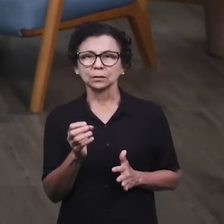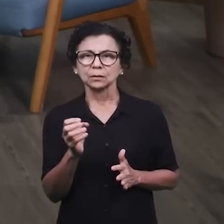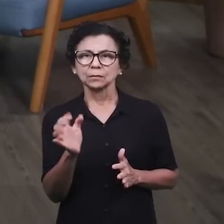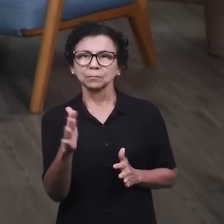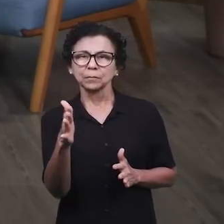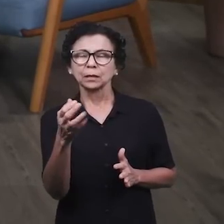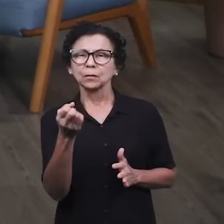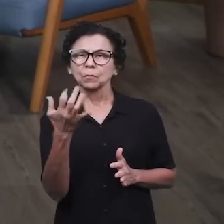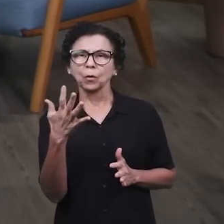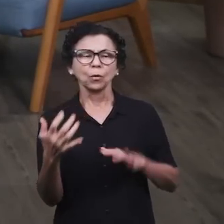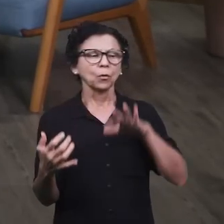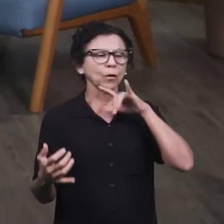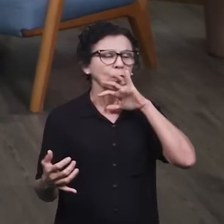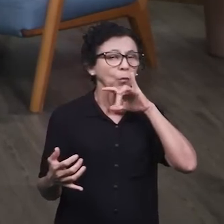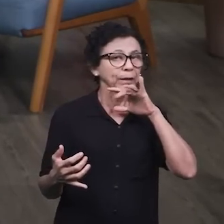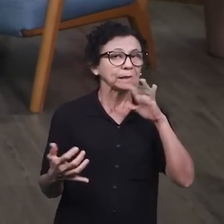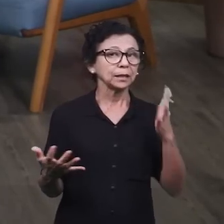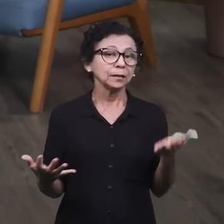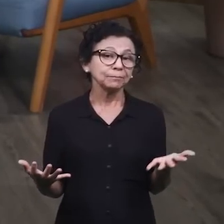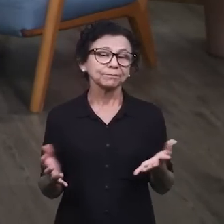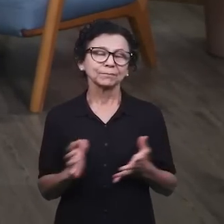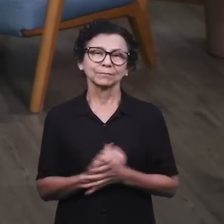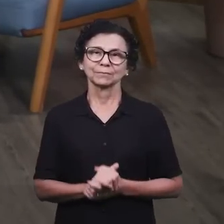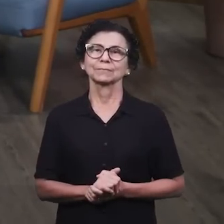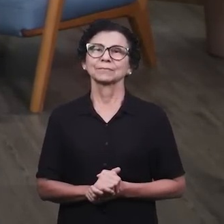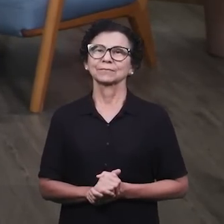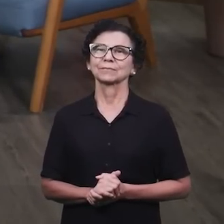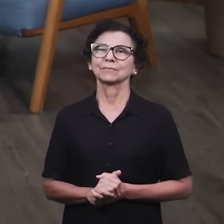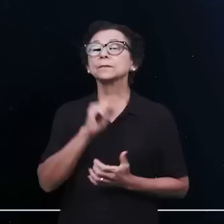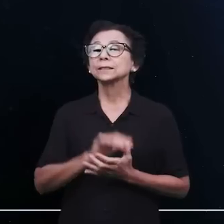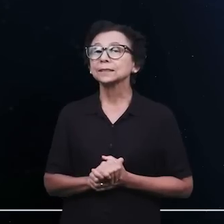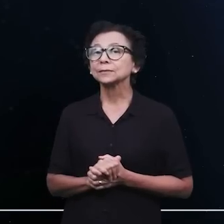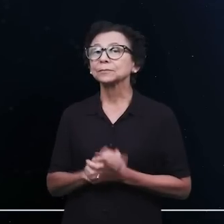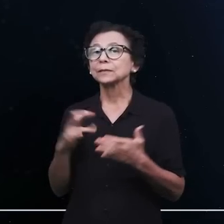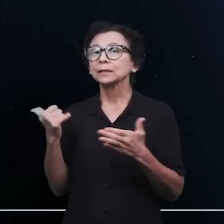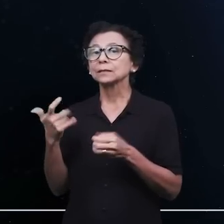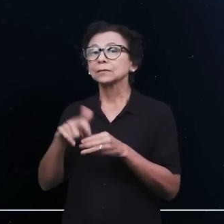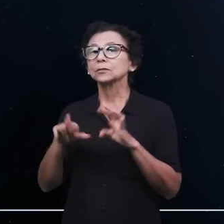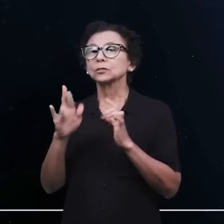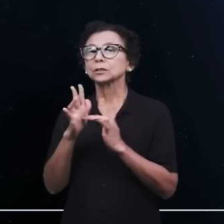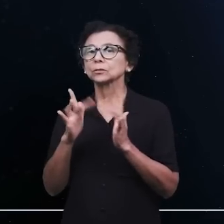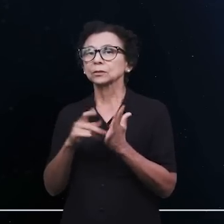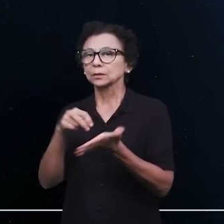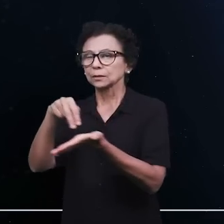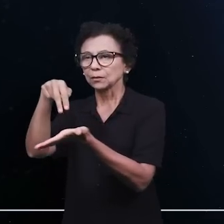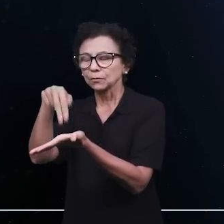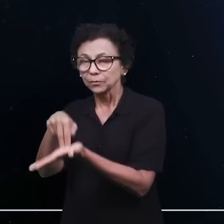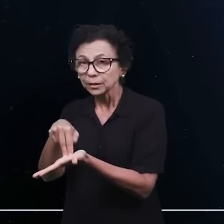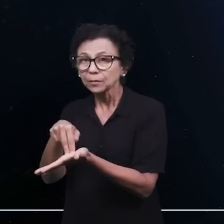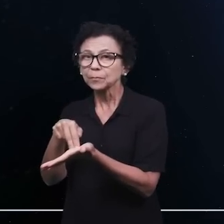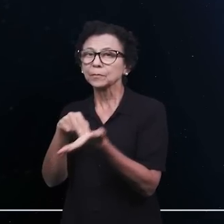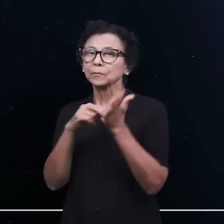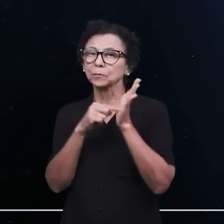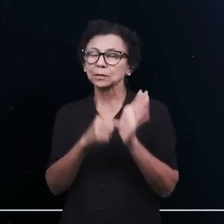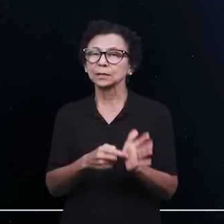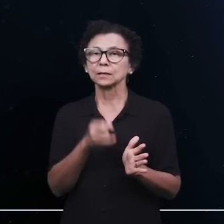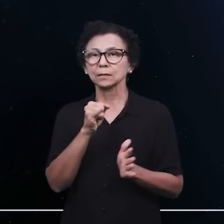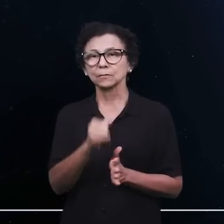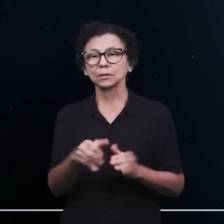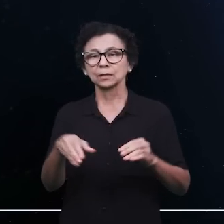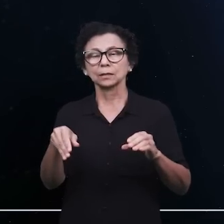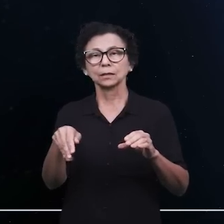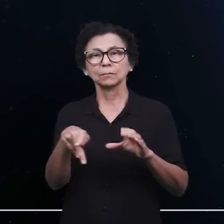e naturalmente já está até acontecendo no nosso dia, porque para o sexto ou para os cestos, ou seja,